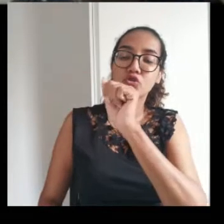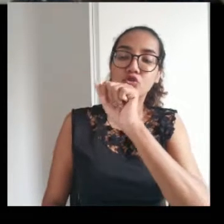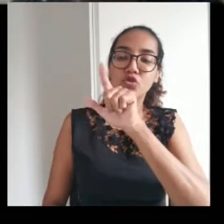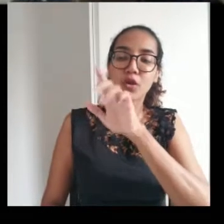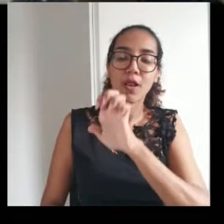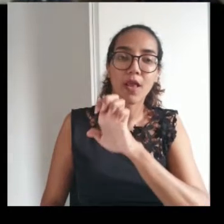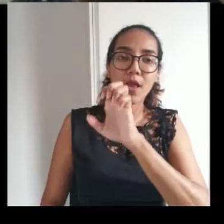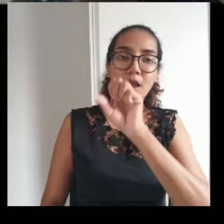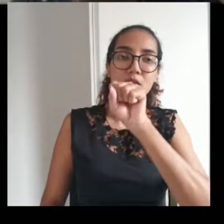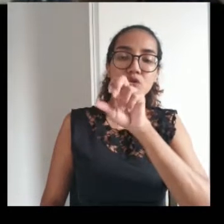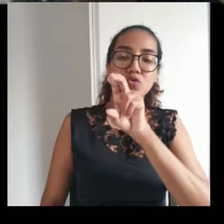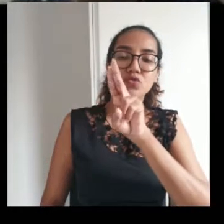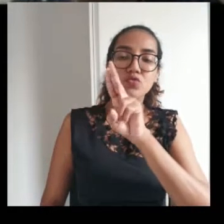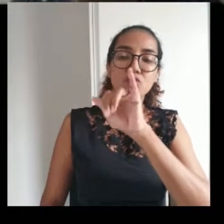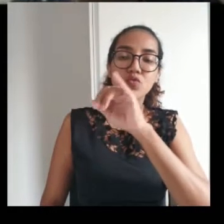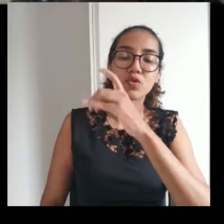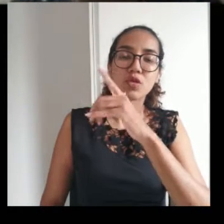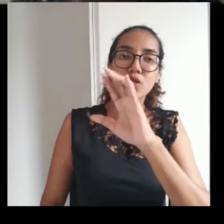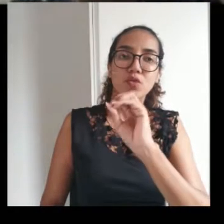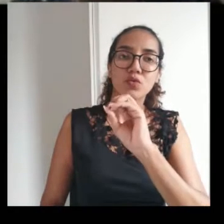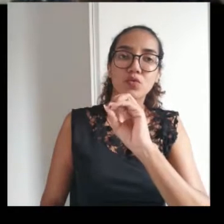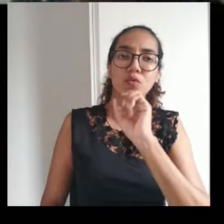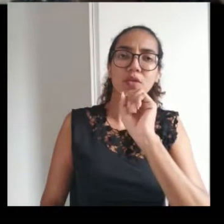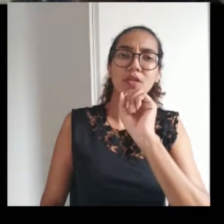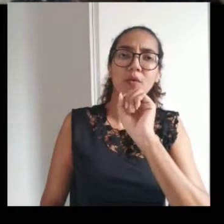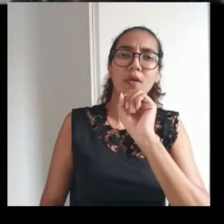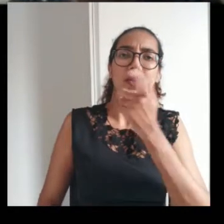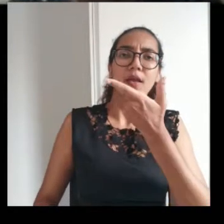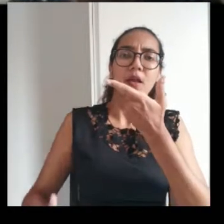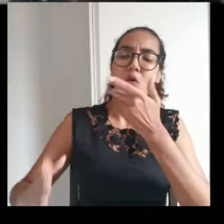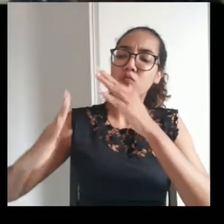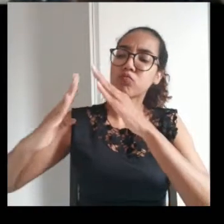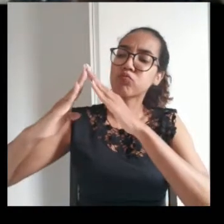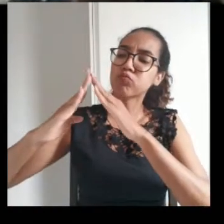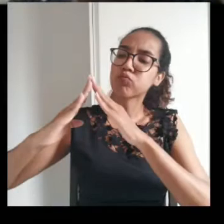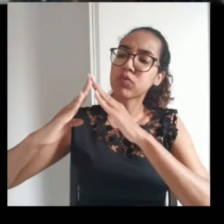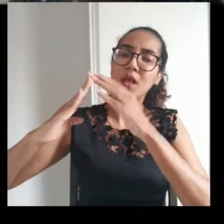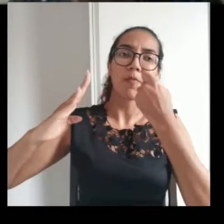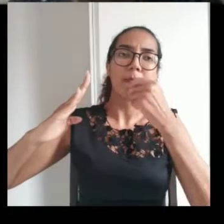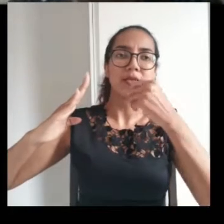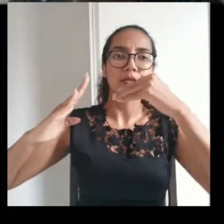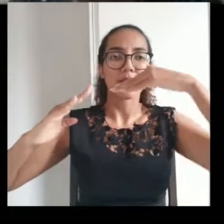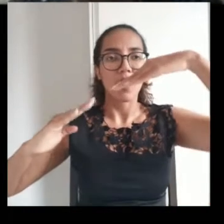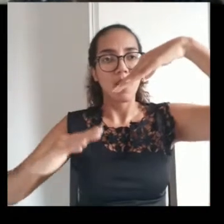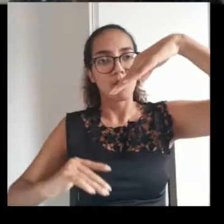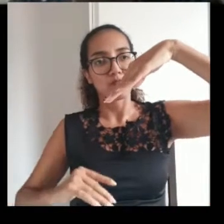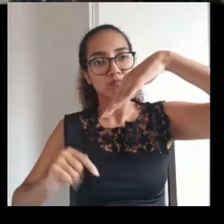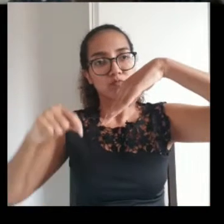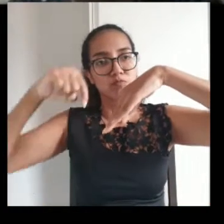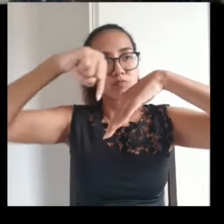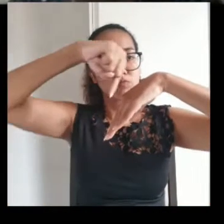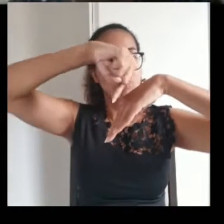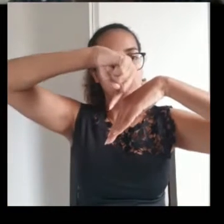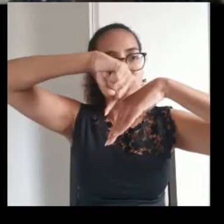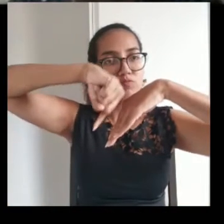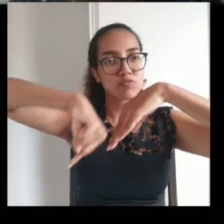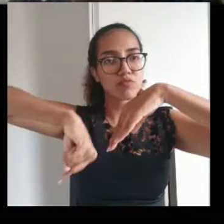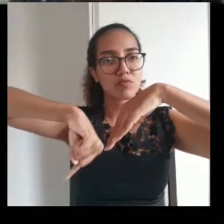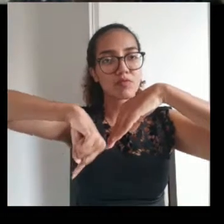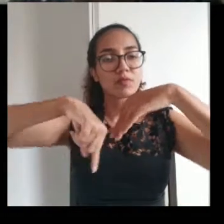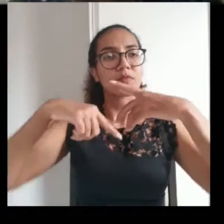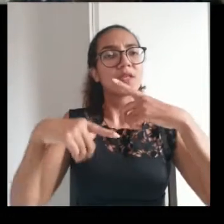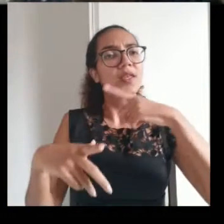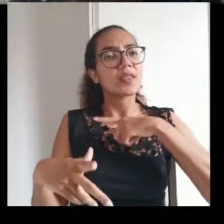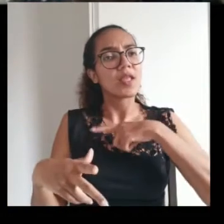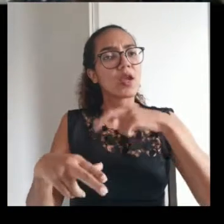a gente tem que o telhado deve ser íngreme. E tem uma razão para isso, né? Então, no fim das contas, essa